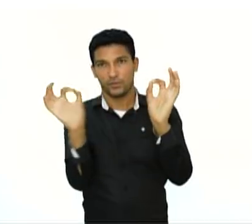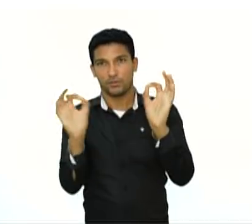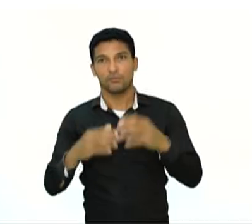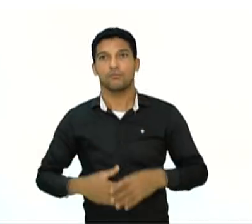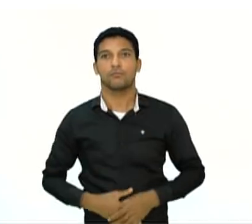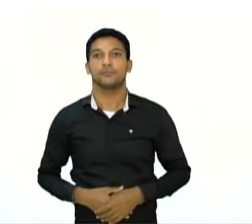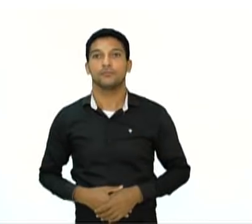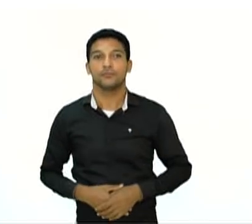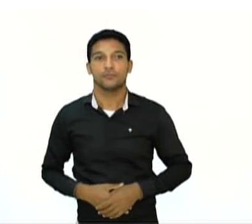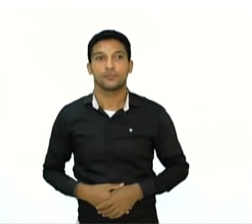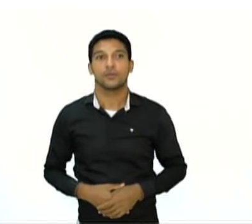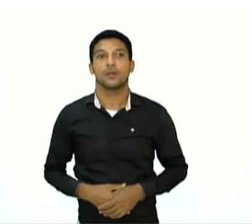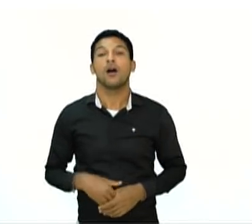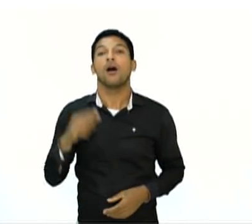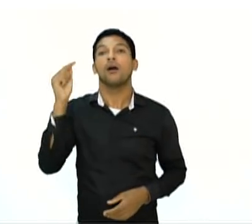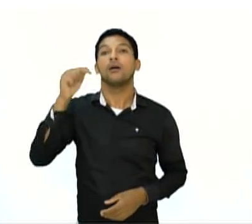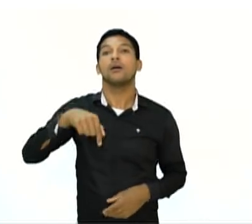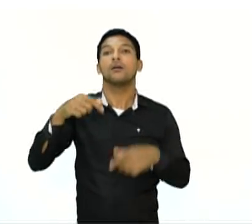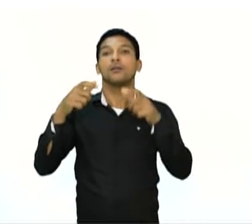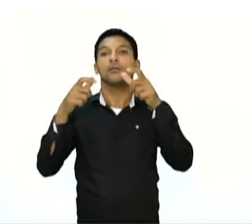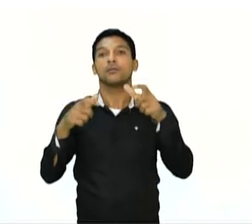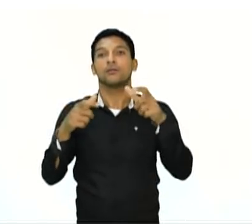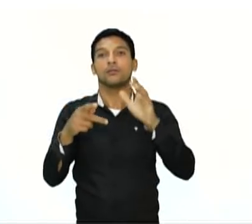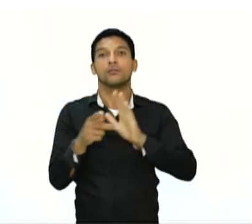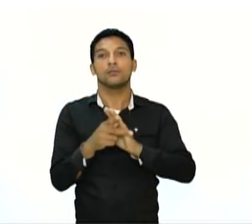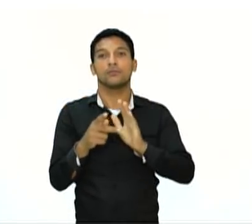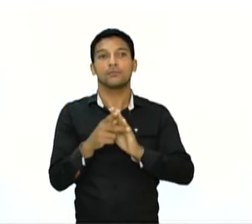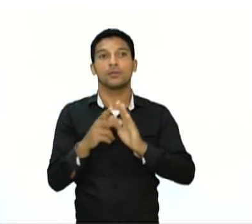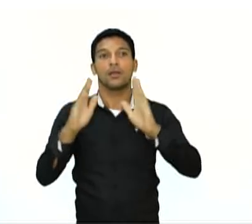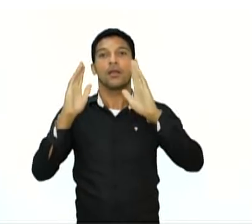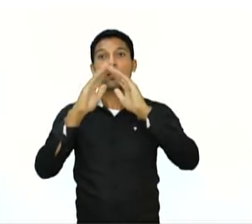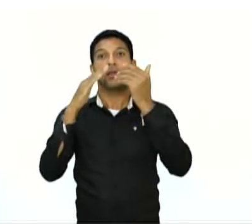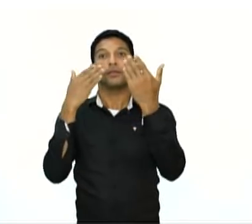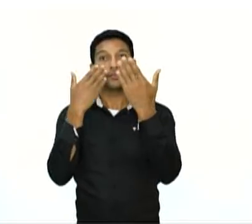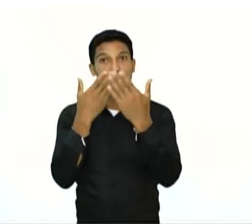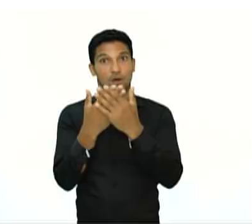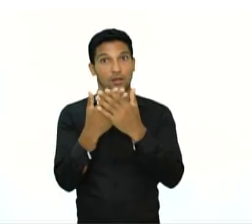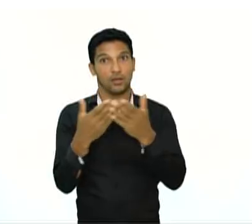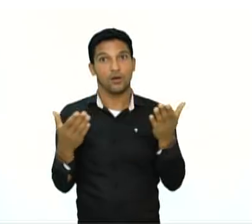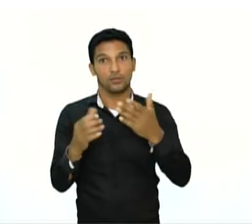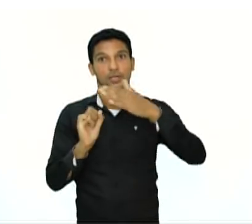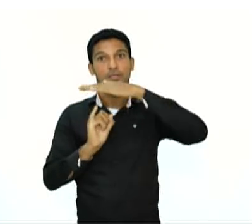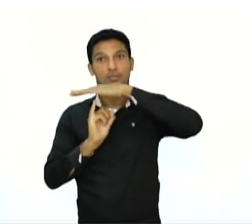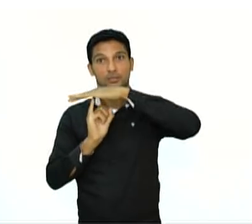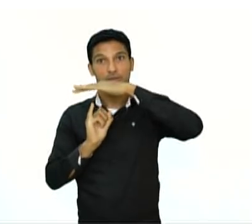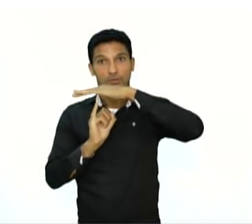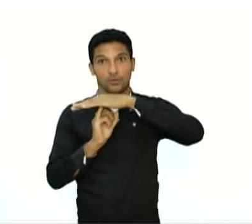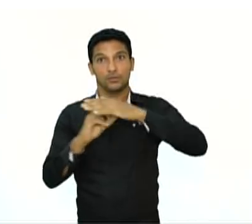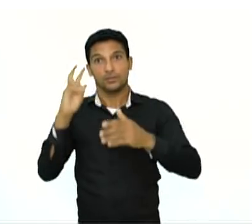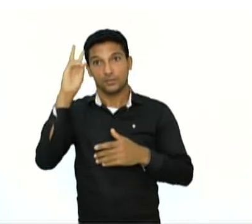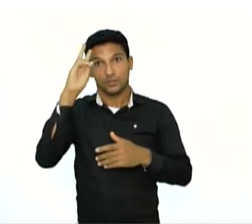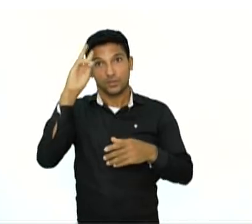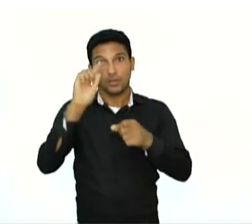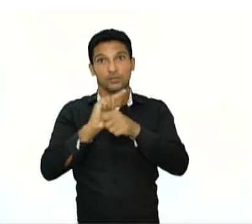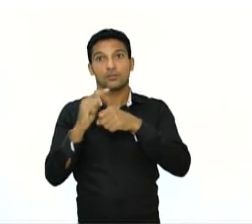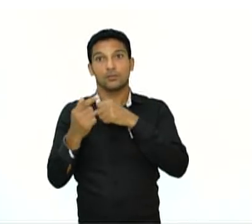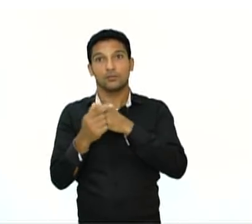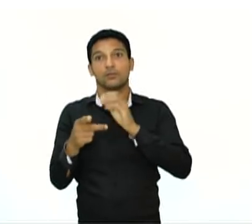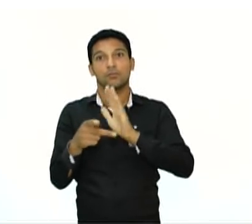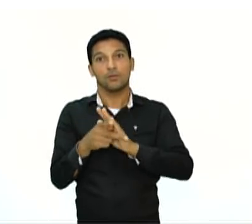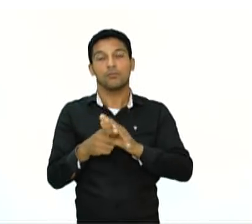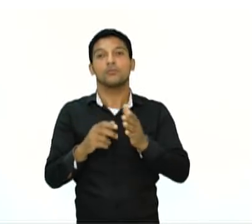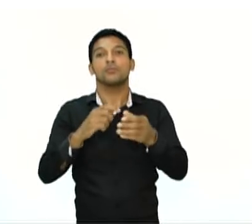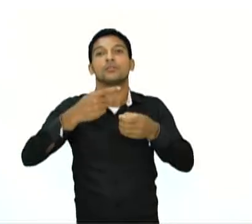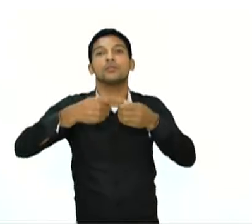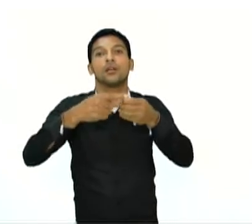E a resposta certa é B. Ensinou cativos e libertos de diferentes grupos sociais. Vamos lá?